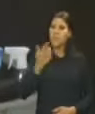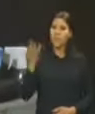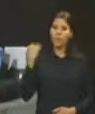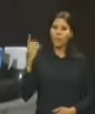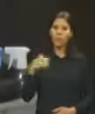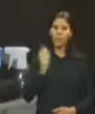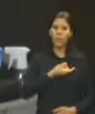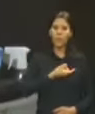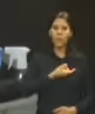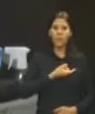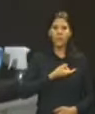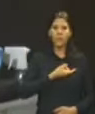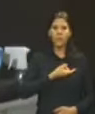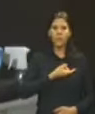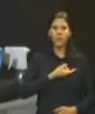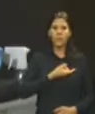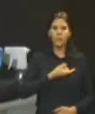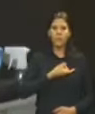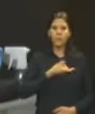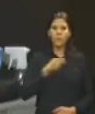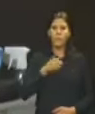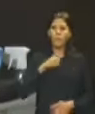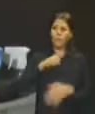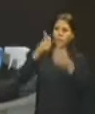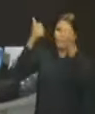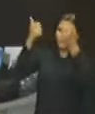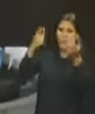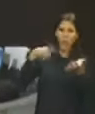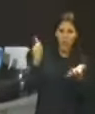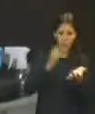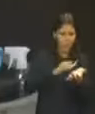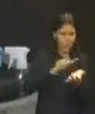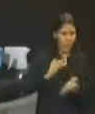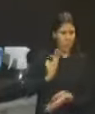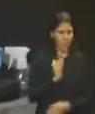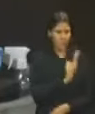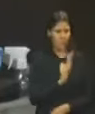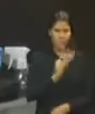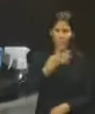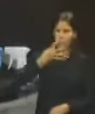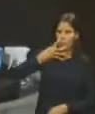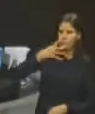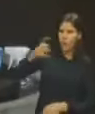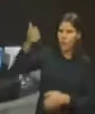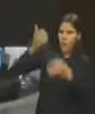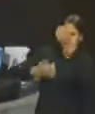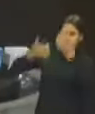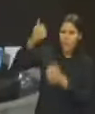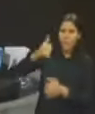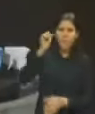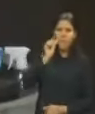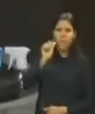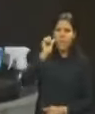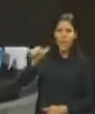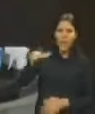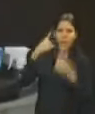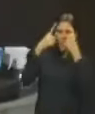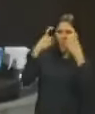encontrávamos ouvindo os relatos das mulheres, não era, deputada Érica, sobre a violência. E eu queria